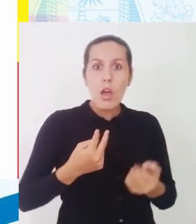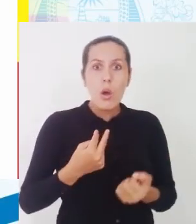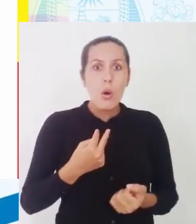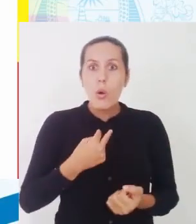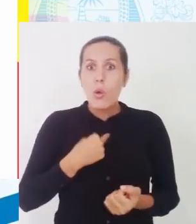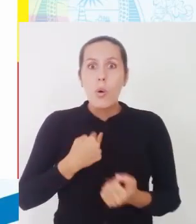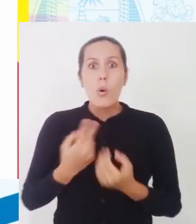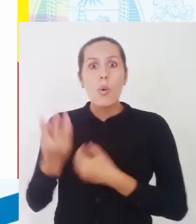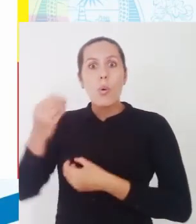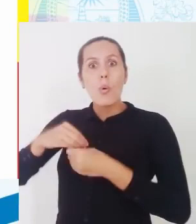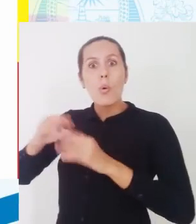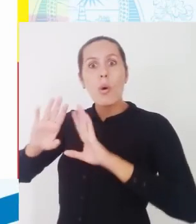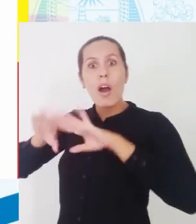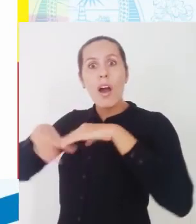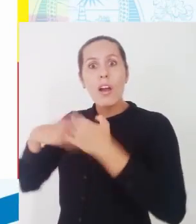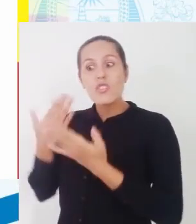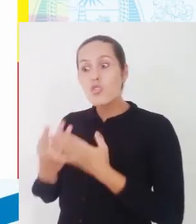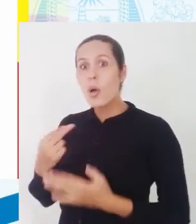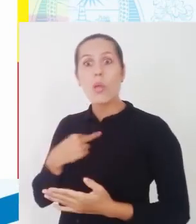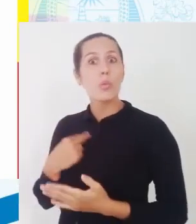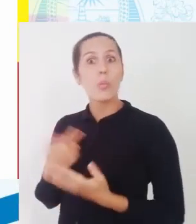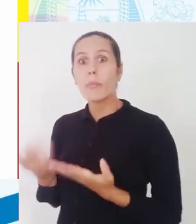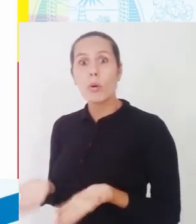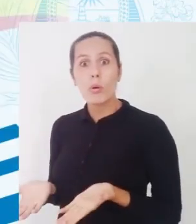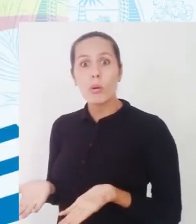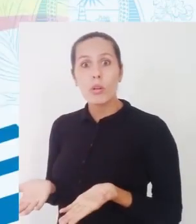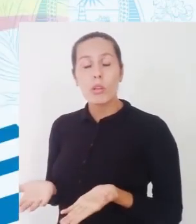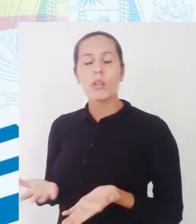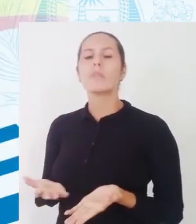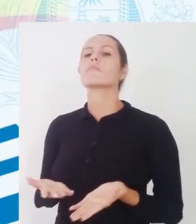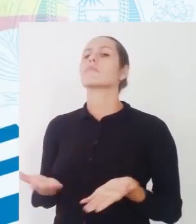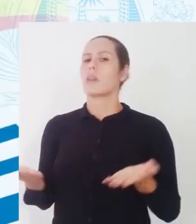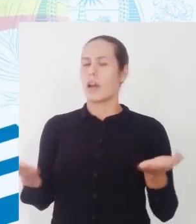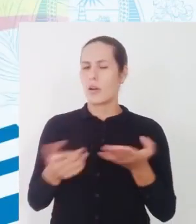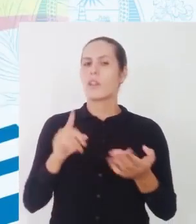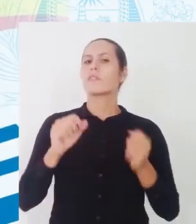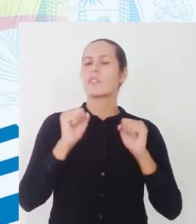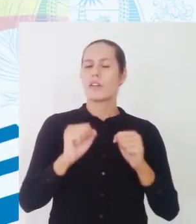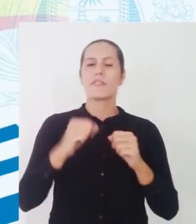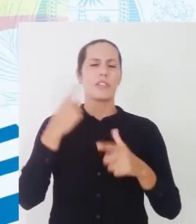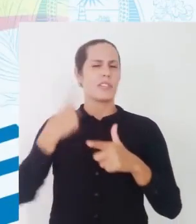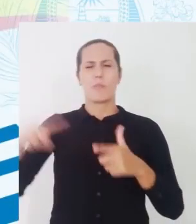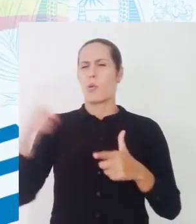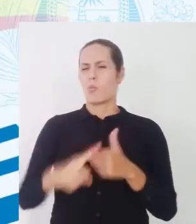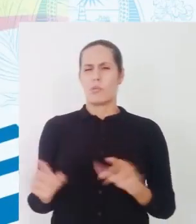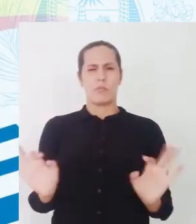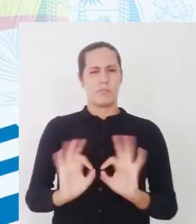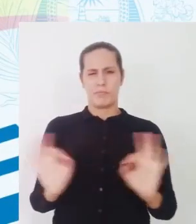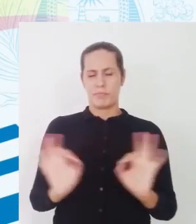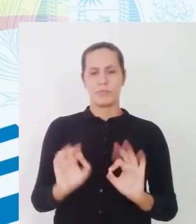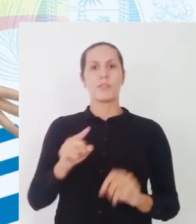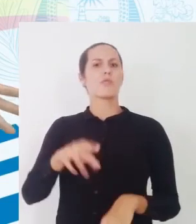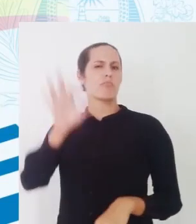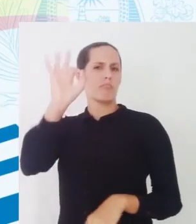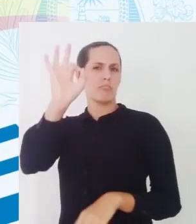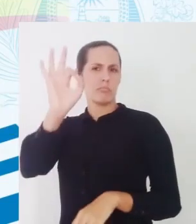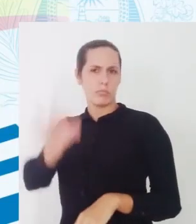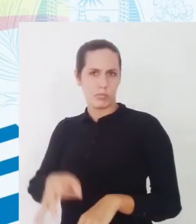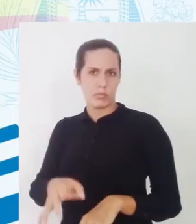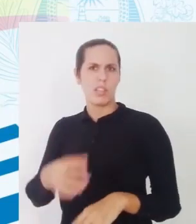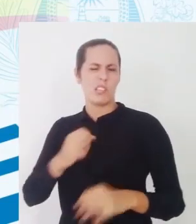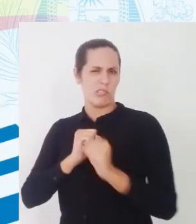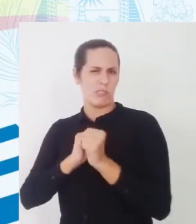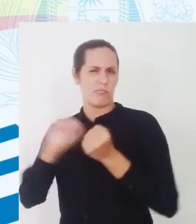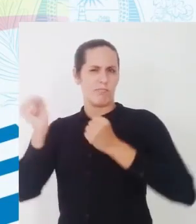não posso estar na escola com eles. Mas você vai ver agora que isso não é problema nenhum. Você está certo